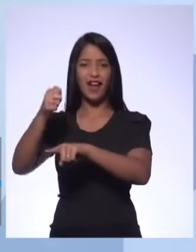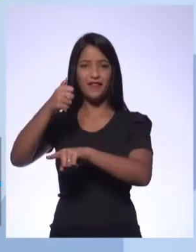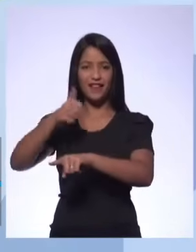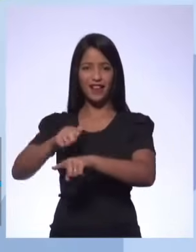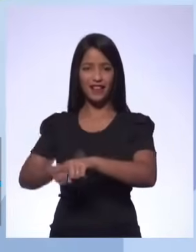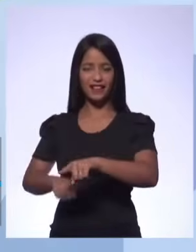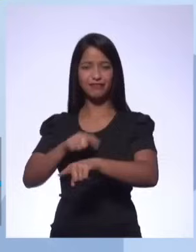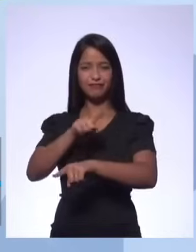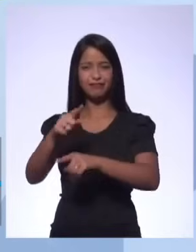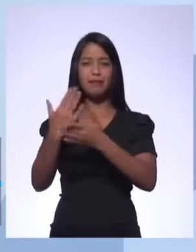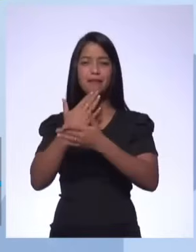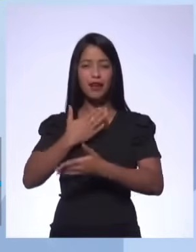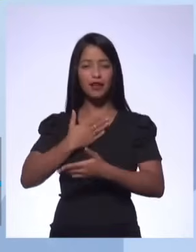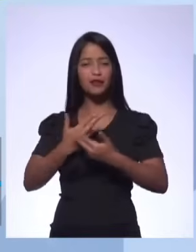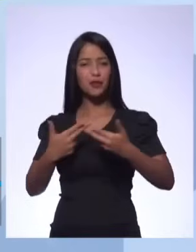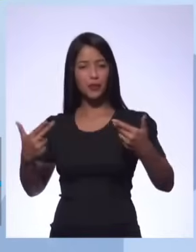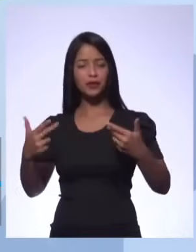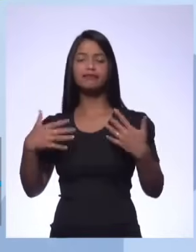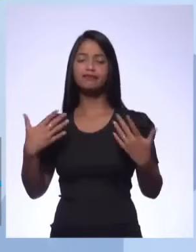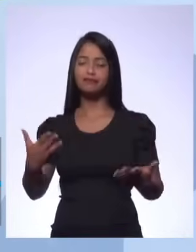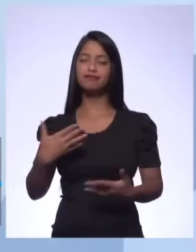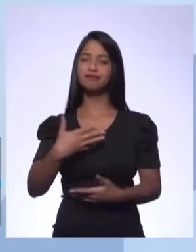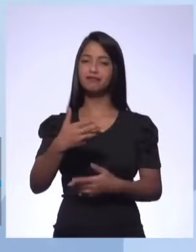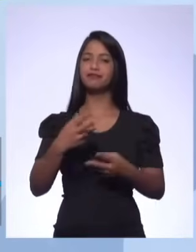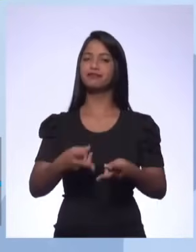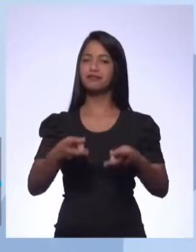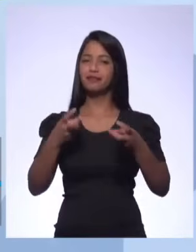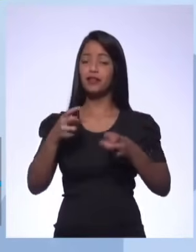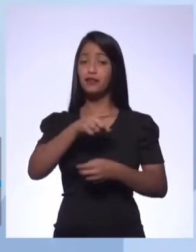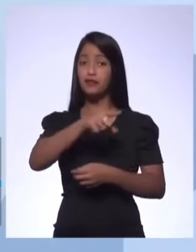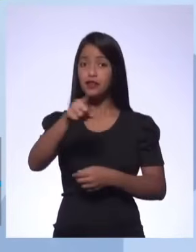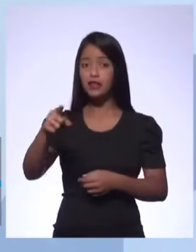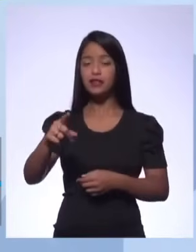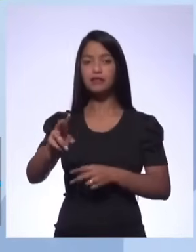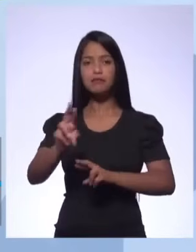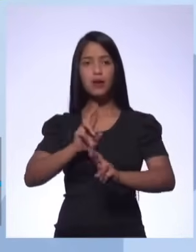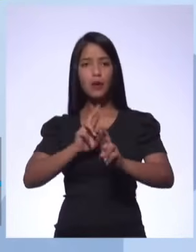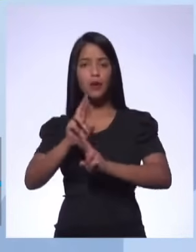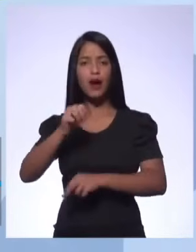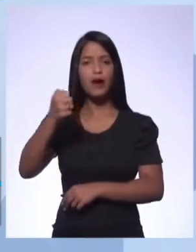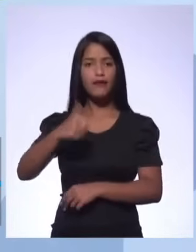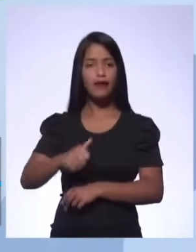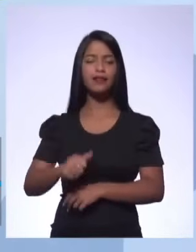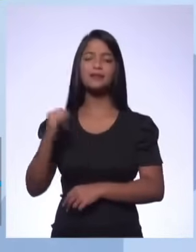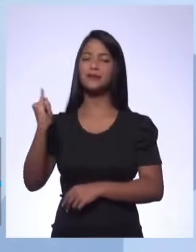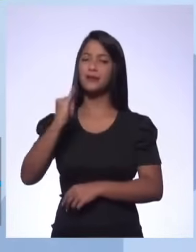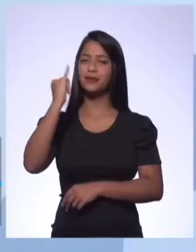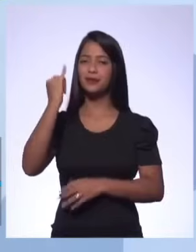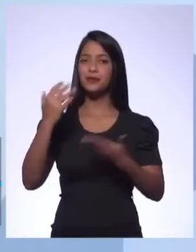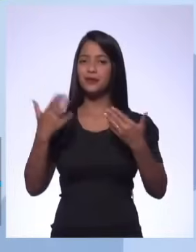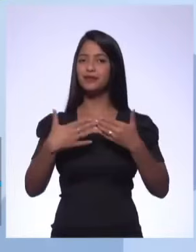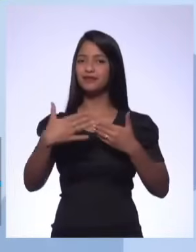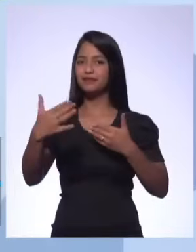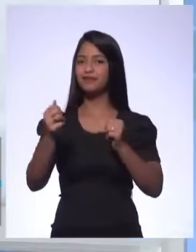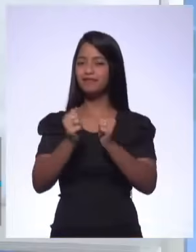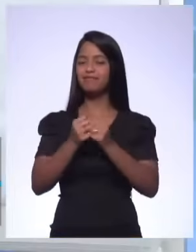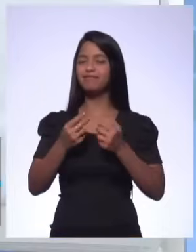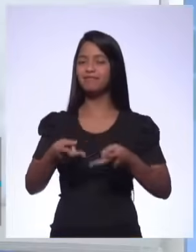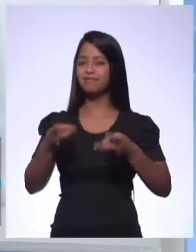importante, cada vez mais, você vai percebendo a importância da sua interação. Vamos ver isso juntos hoje na aula, né,